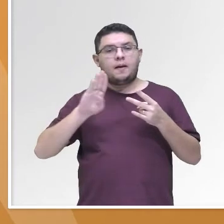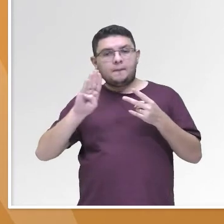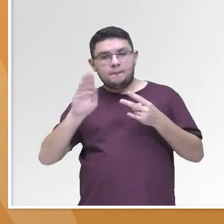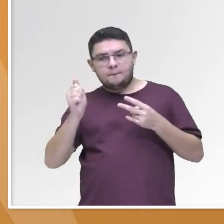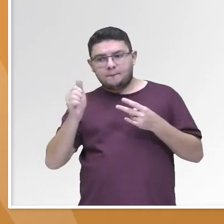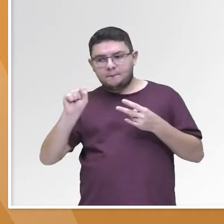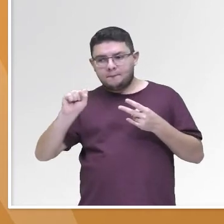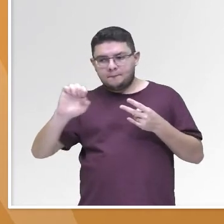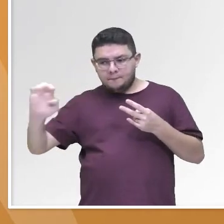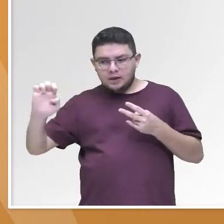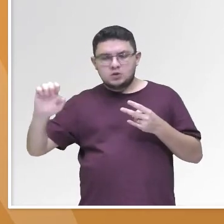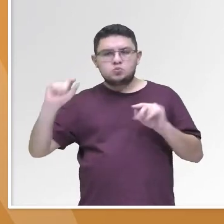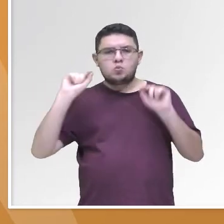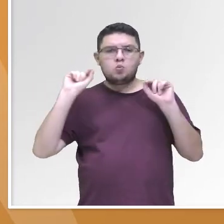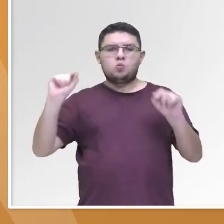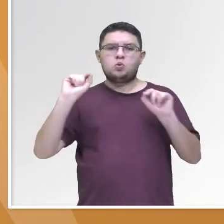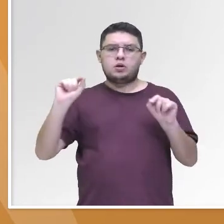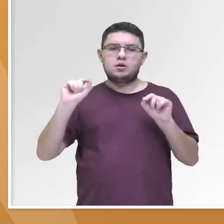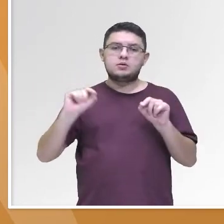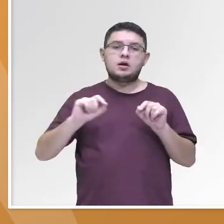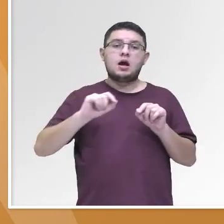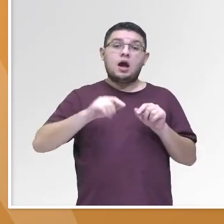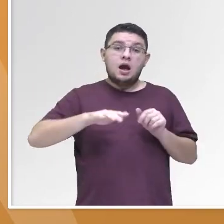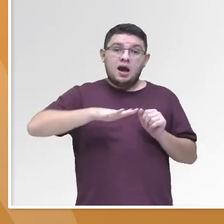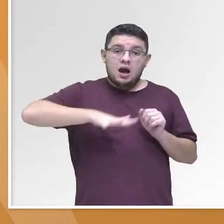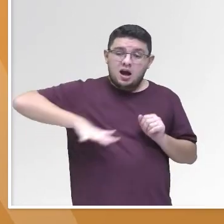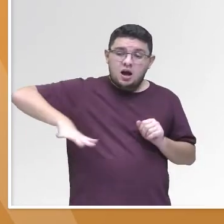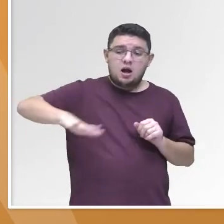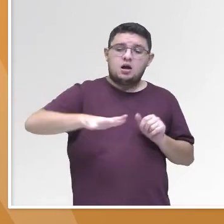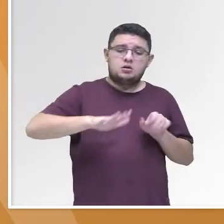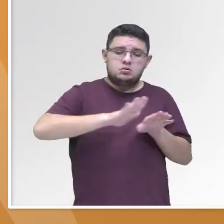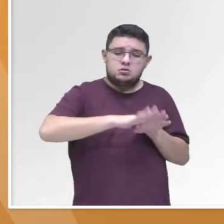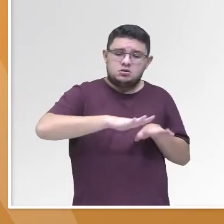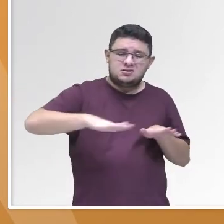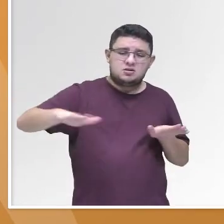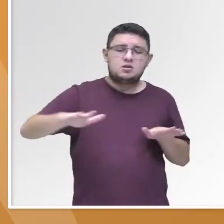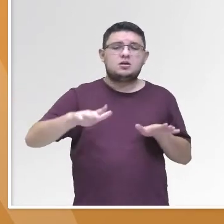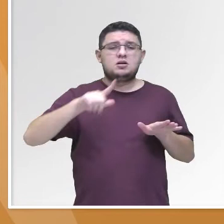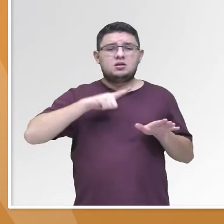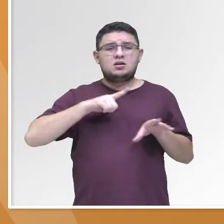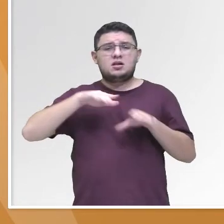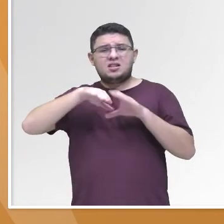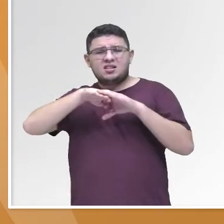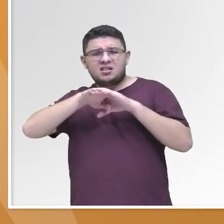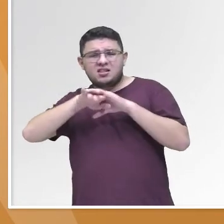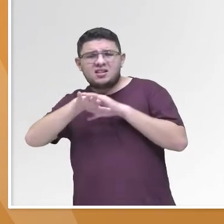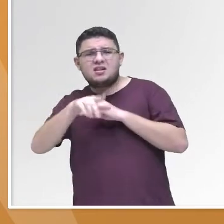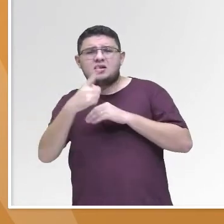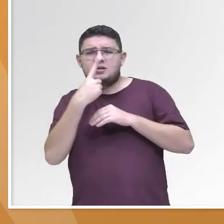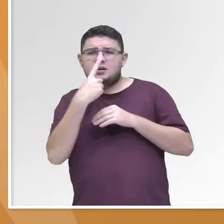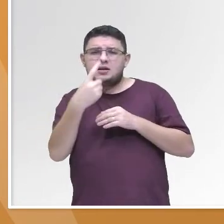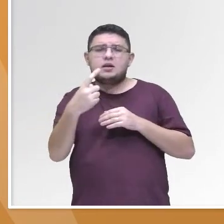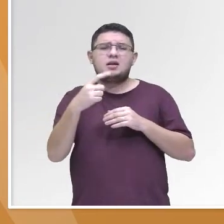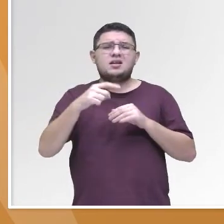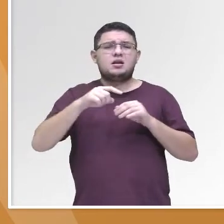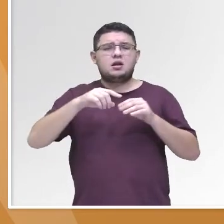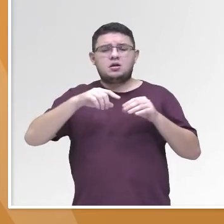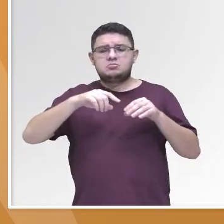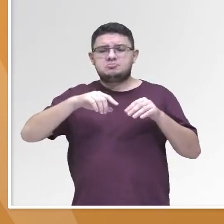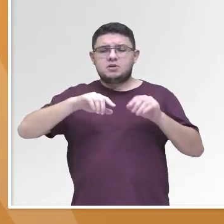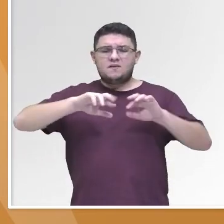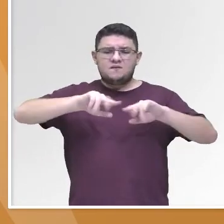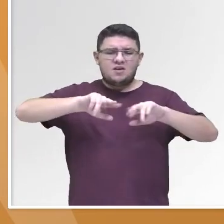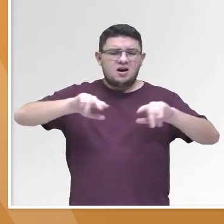base, né, onde você vai colocar aqui, olha, o resíduo, como a gente observa aqui na imagem, o resíduo ele está aqui. Há também